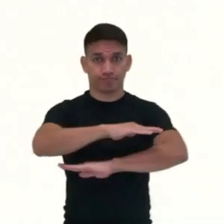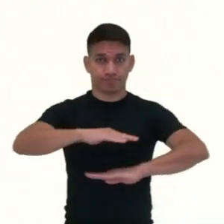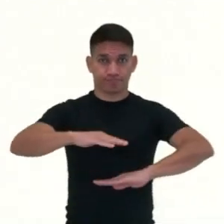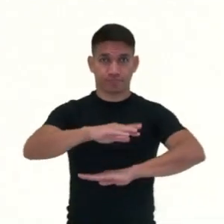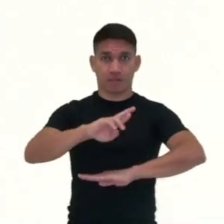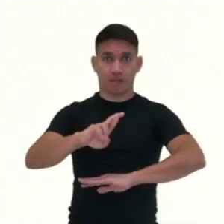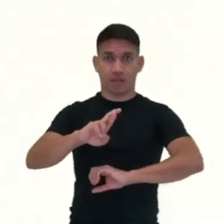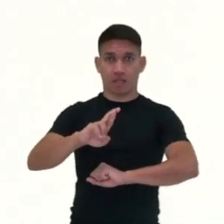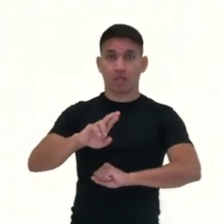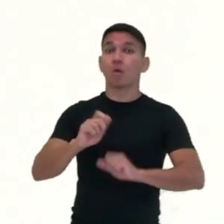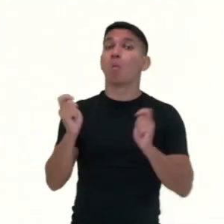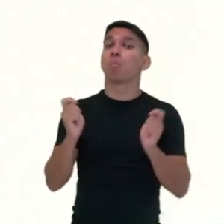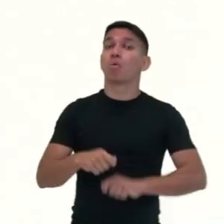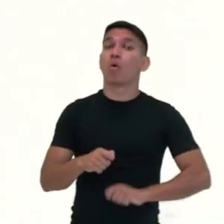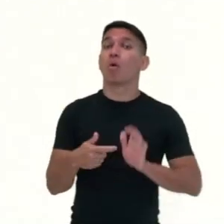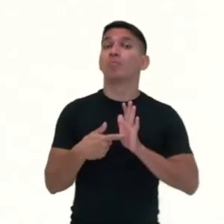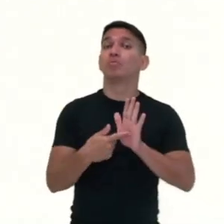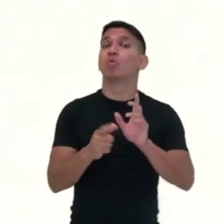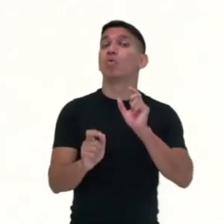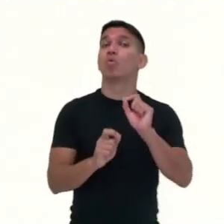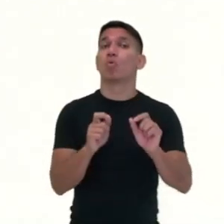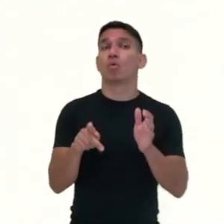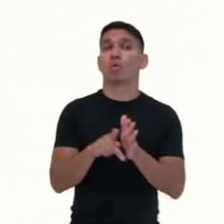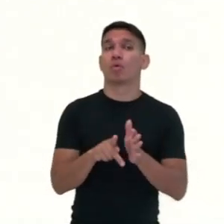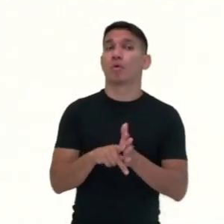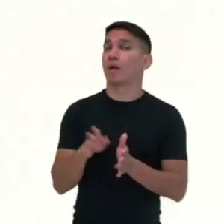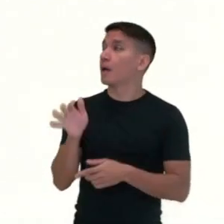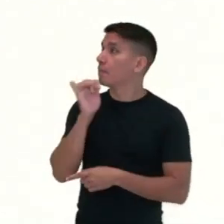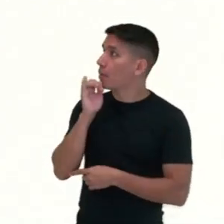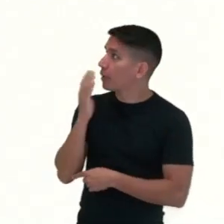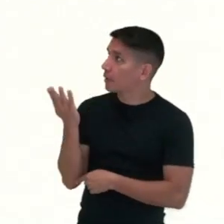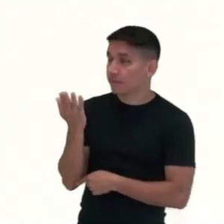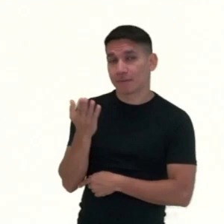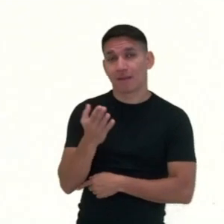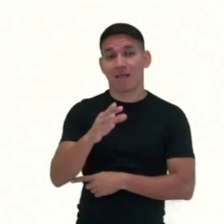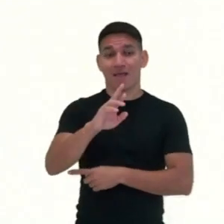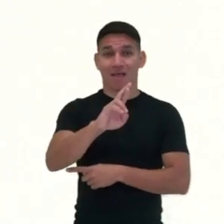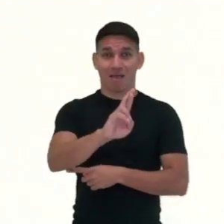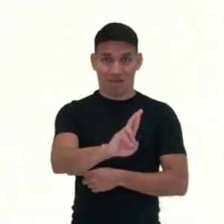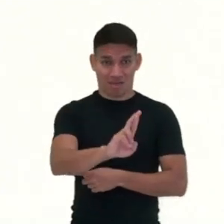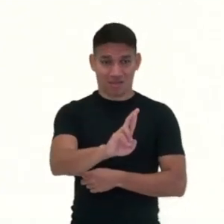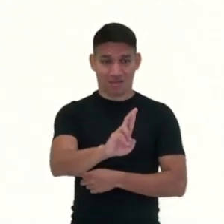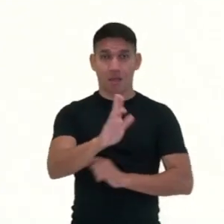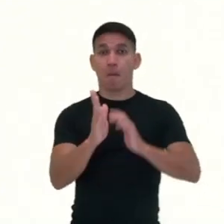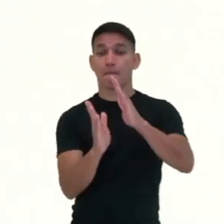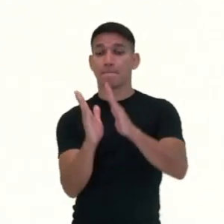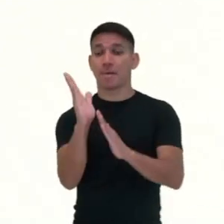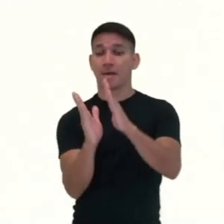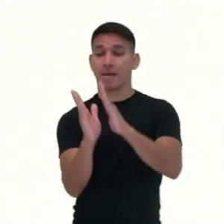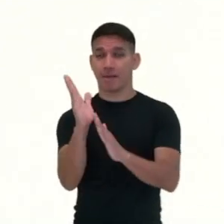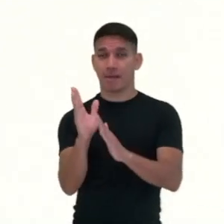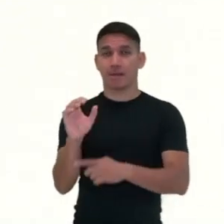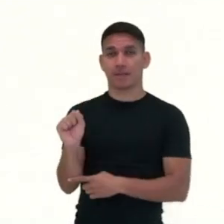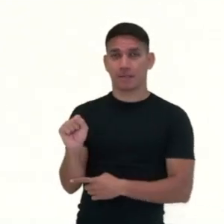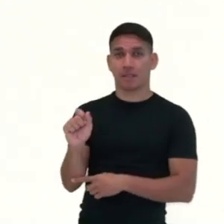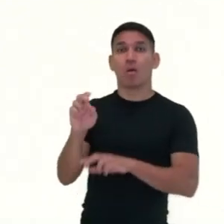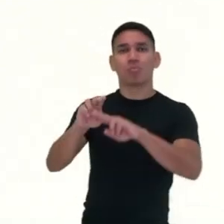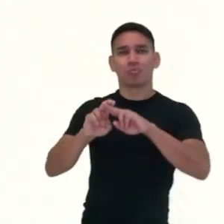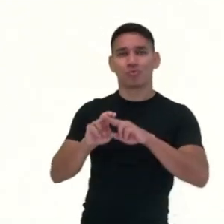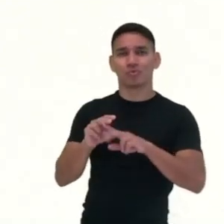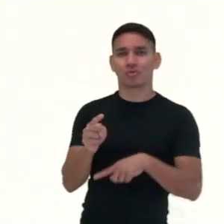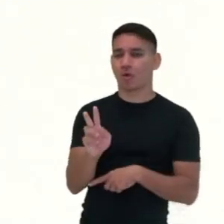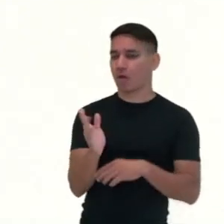e S podem ser indicadas por exemplo, R é paralelo a S. Então, esses 2 risquinhos aqui está